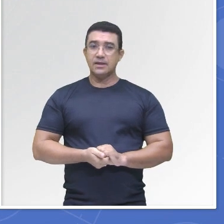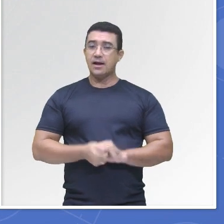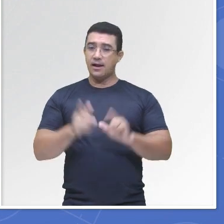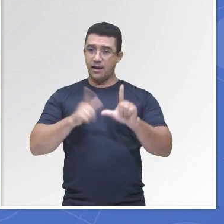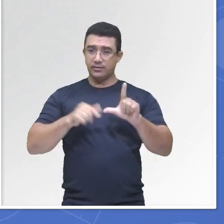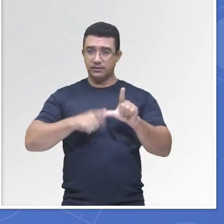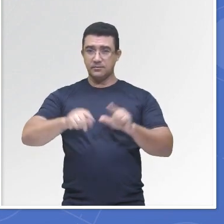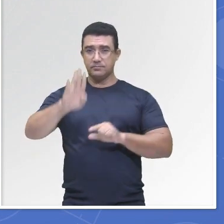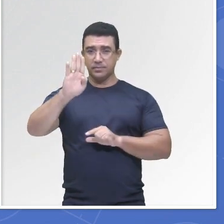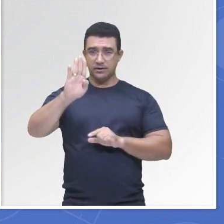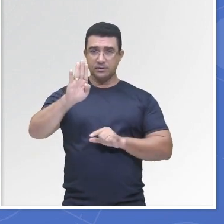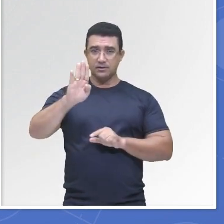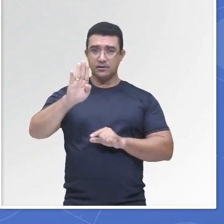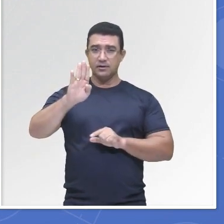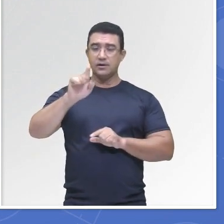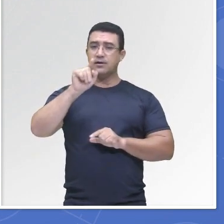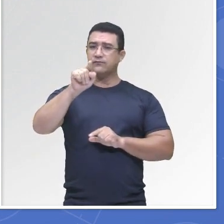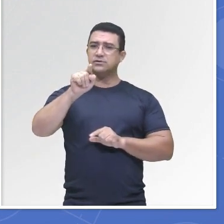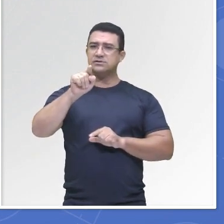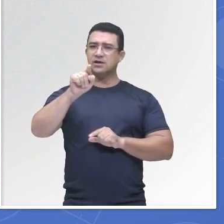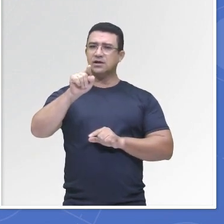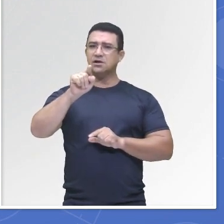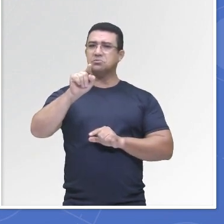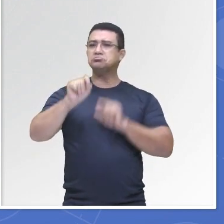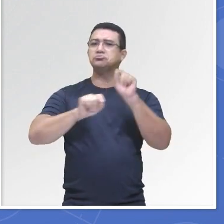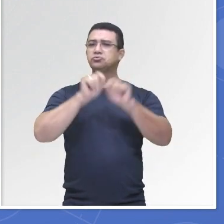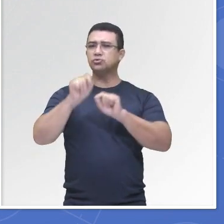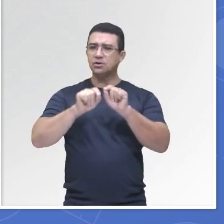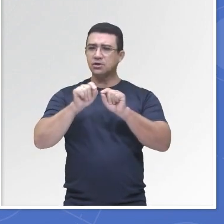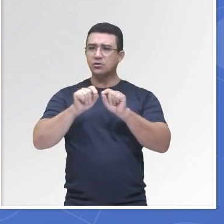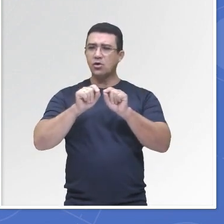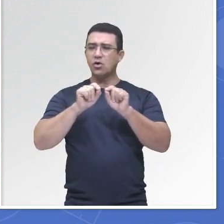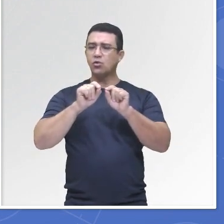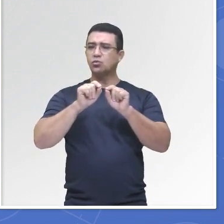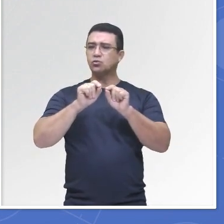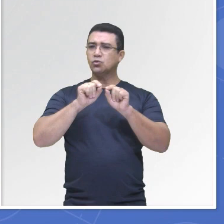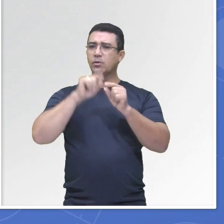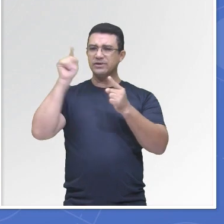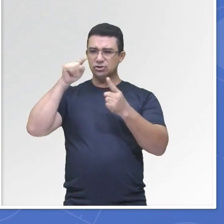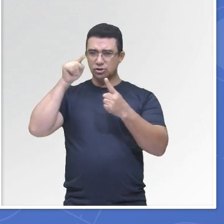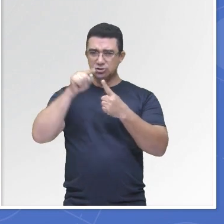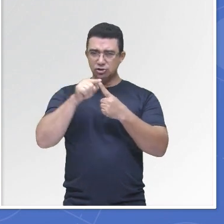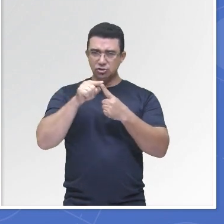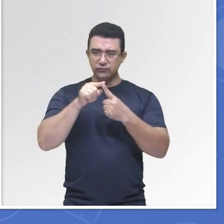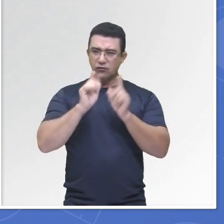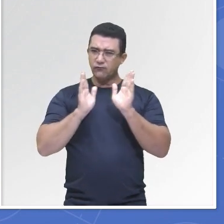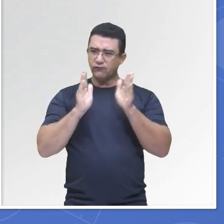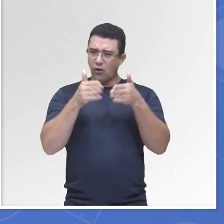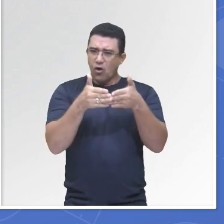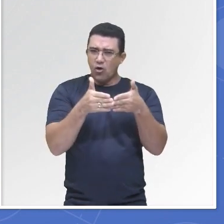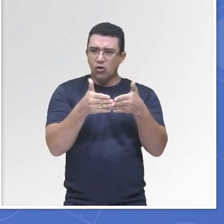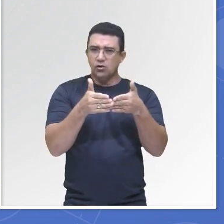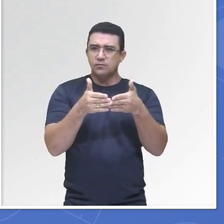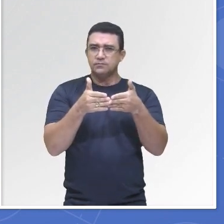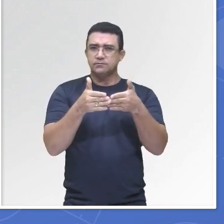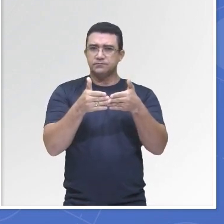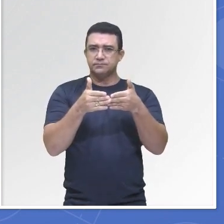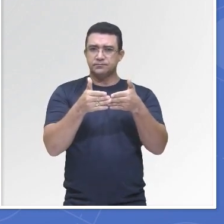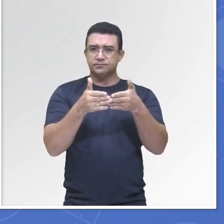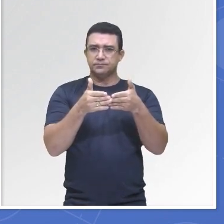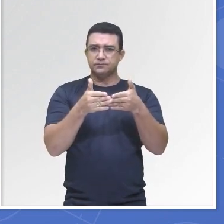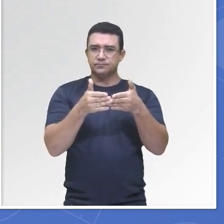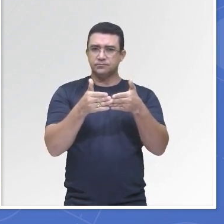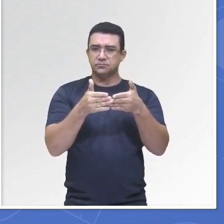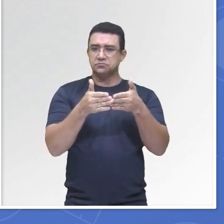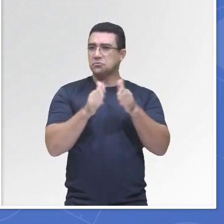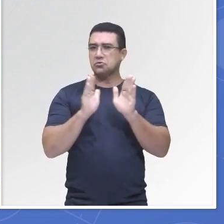B, você tinha que indicar que função. Volta um pouquinho aí. Isso!